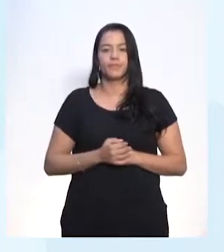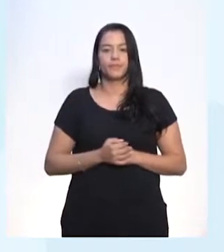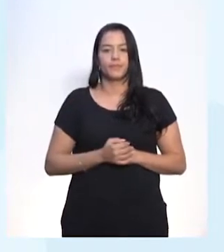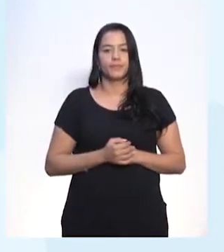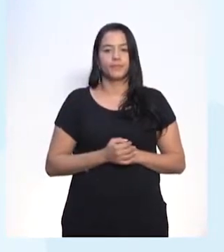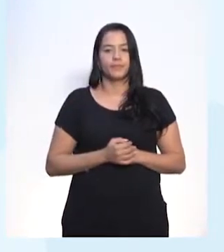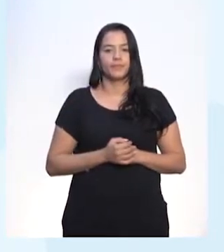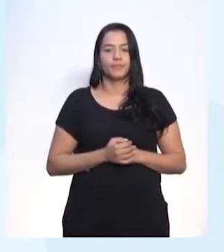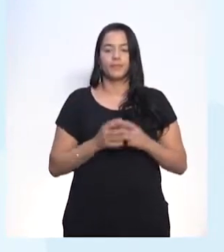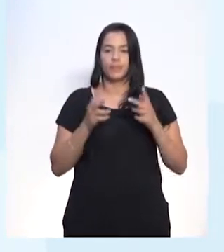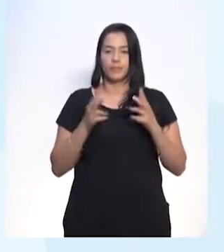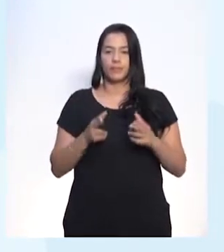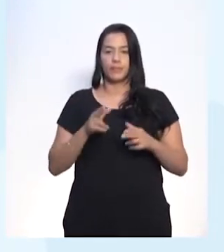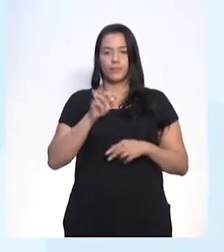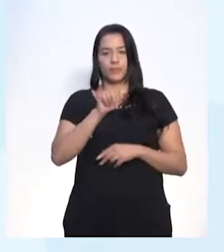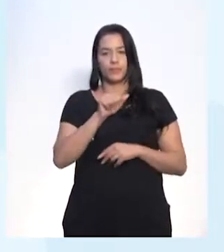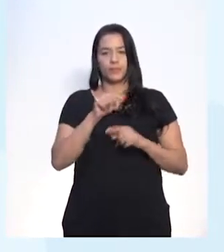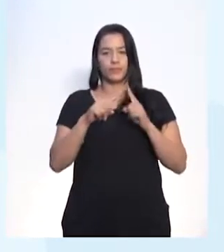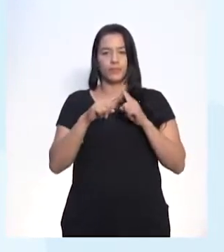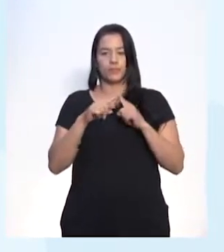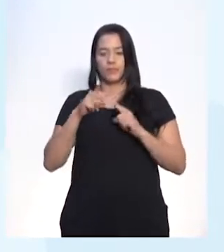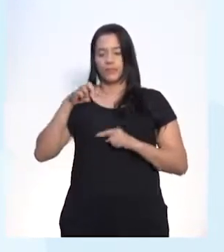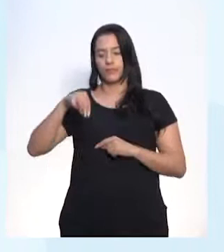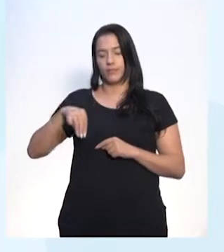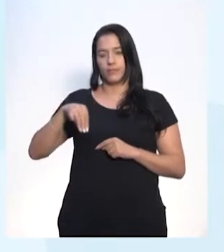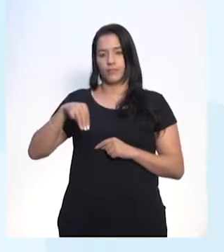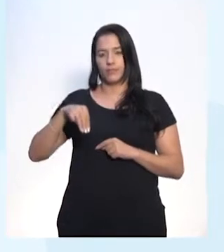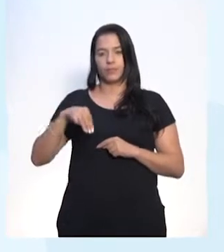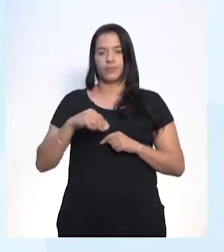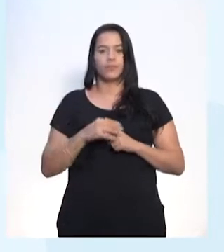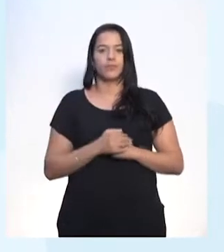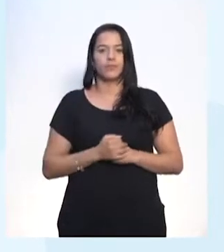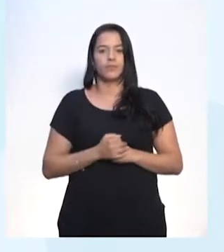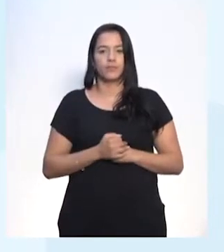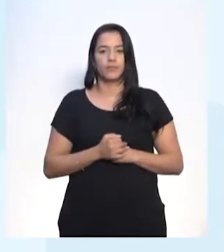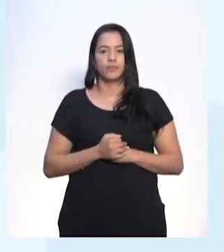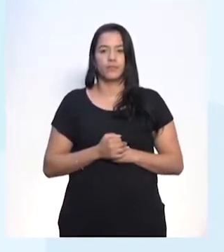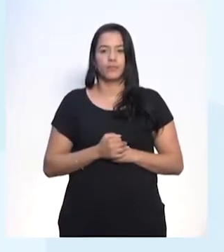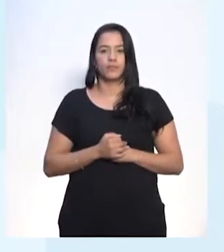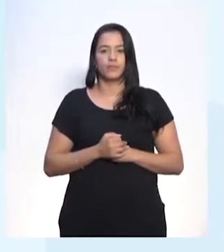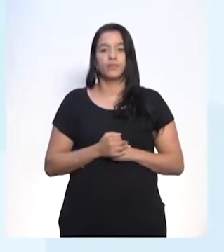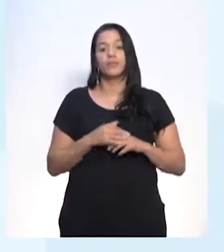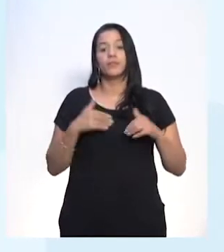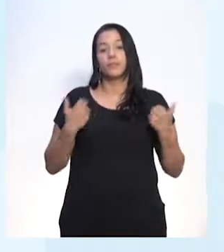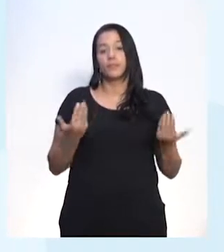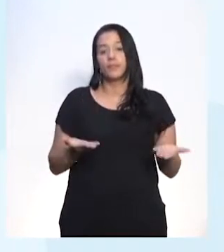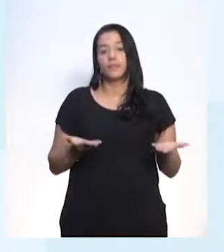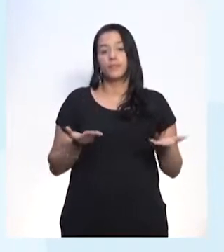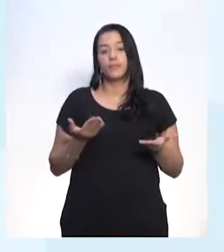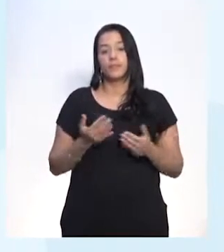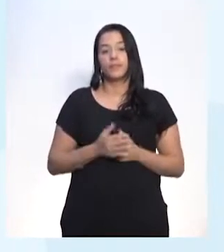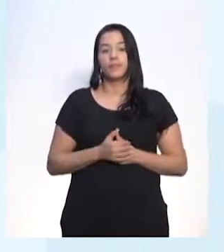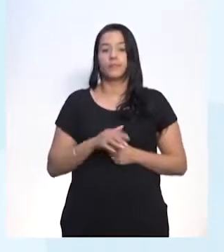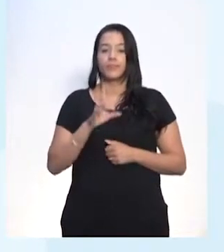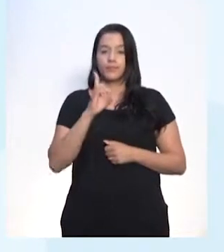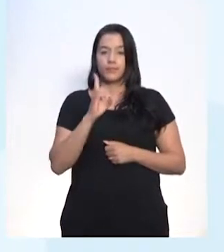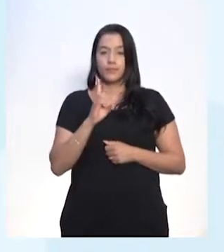ao quadrado, que é igual a A vezes M. Isso mesmo. Qual a alternativa?